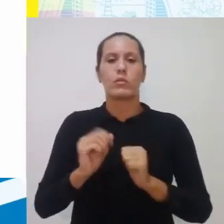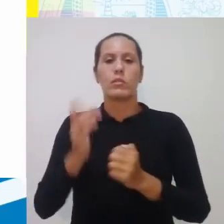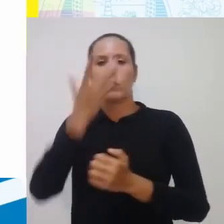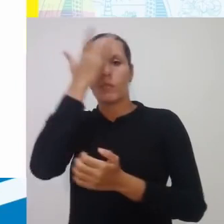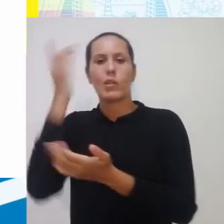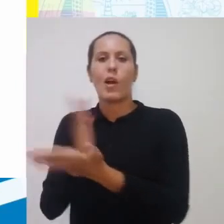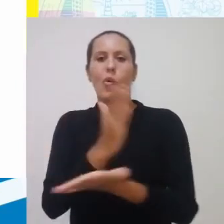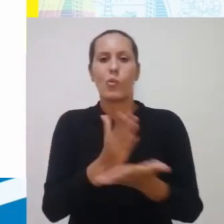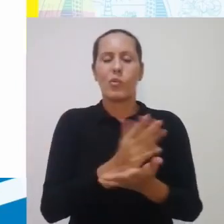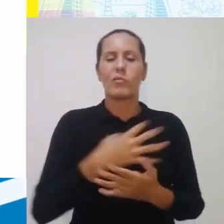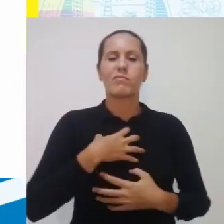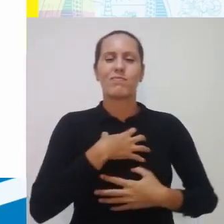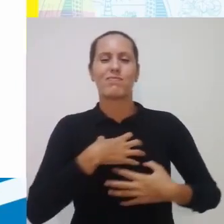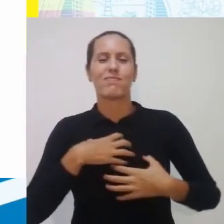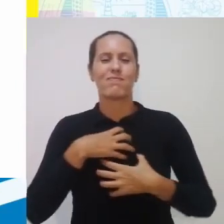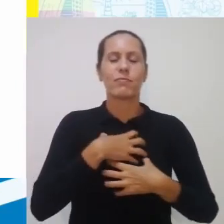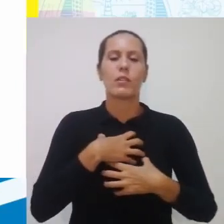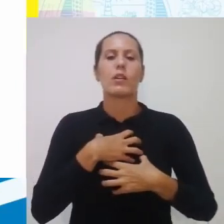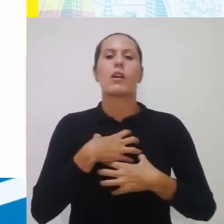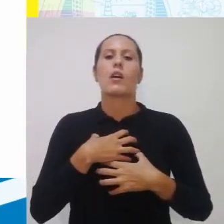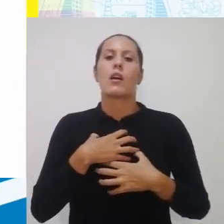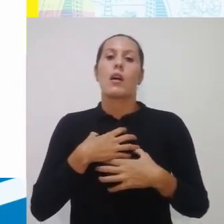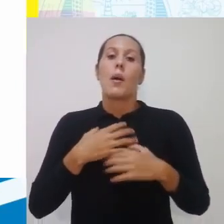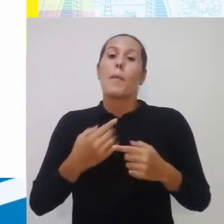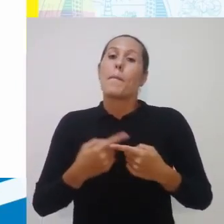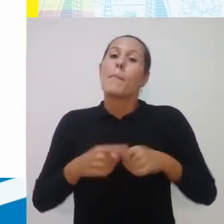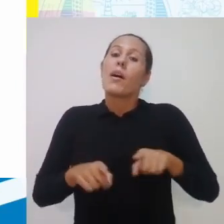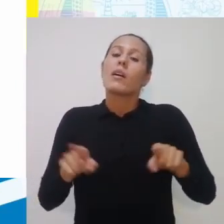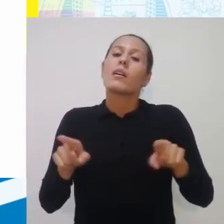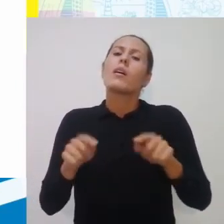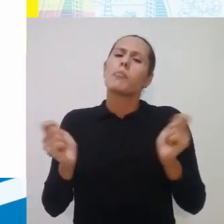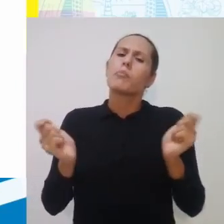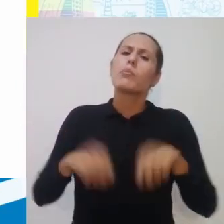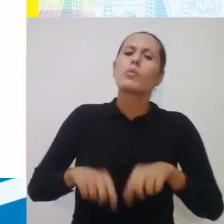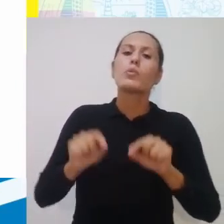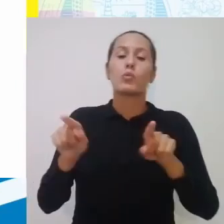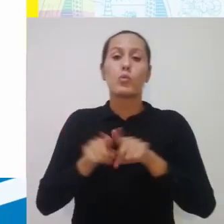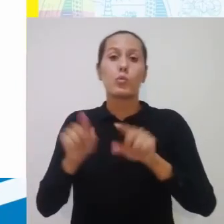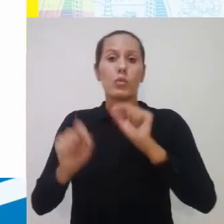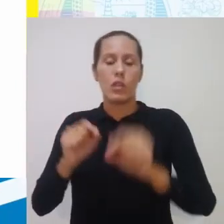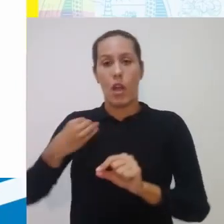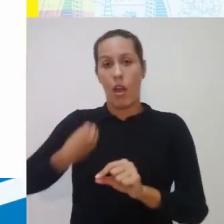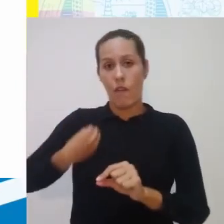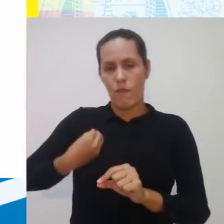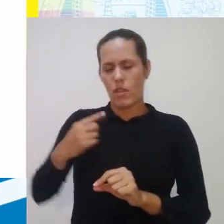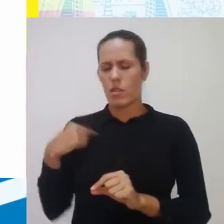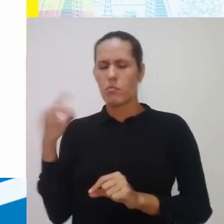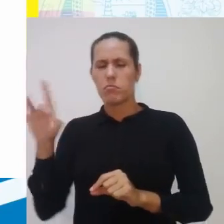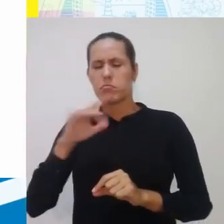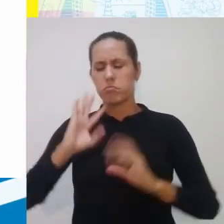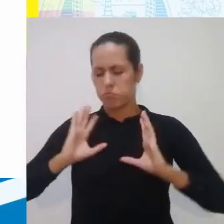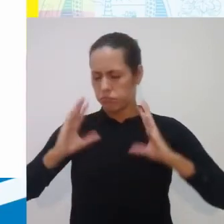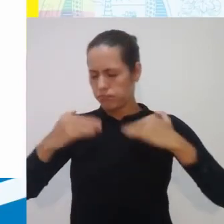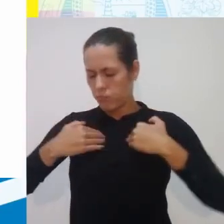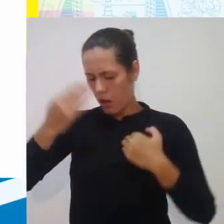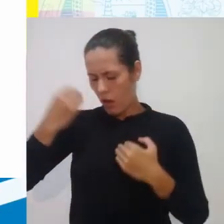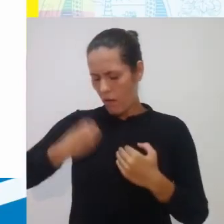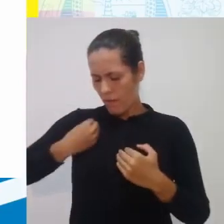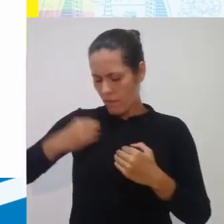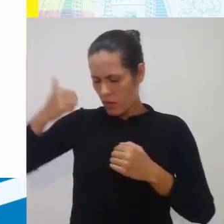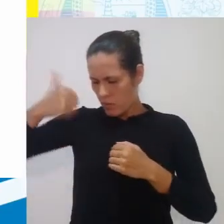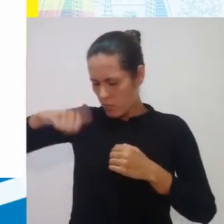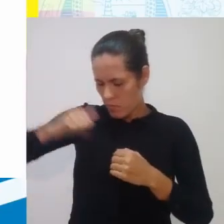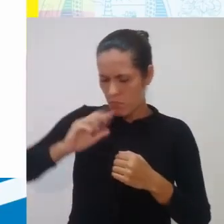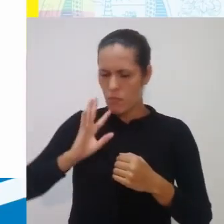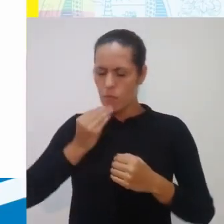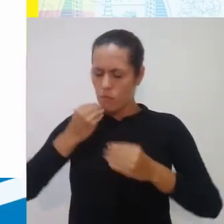pode causar desconforto emocional, mas também é um momento em que é possível reavaliar a vida,